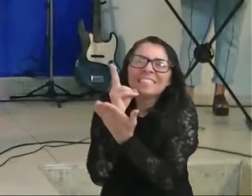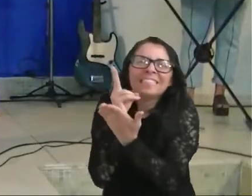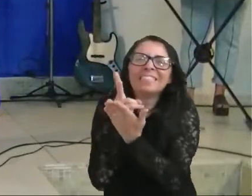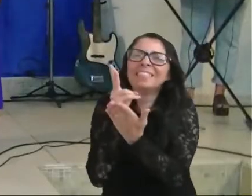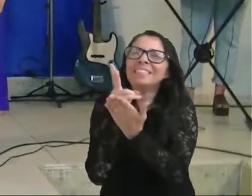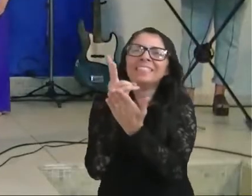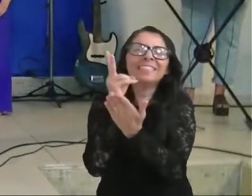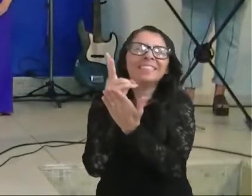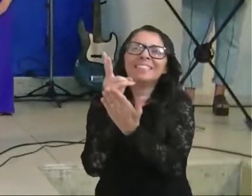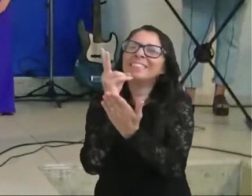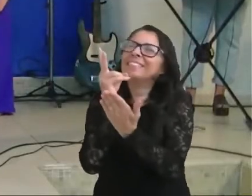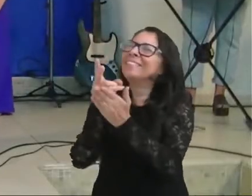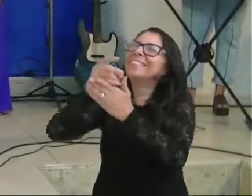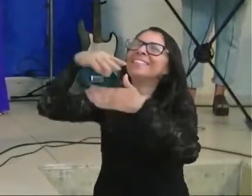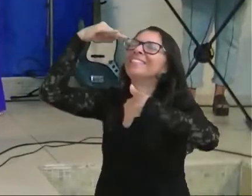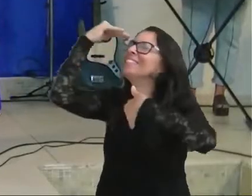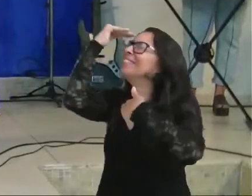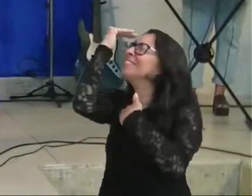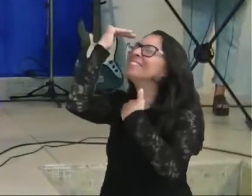Eu te